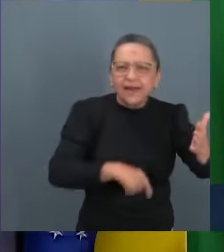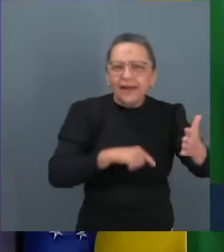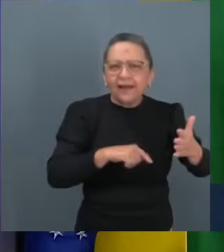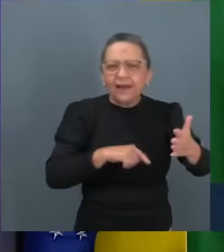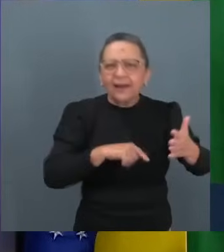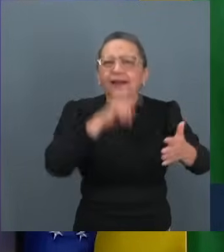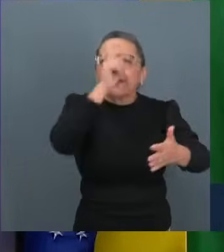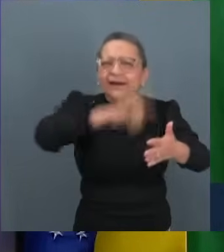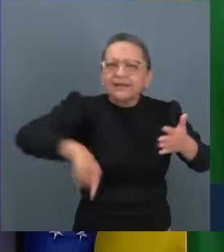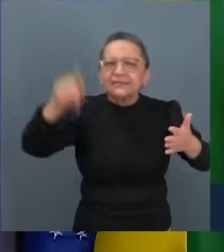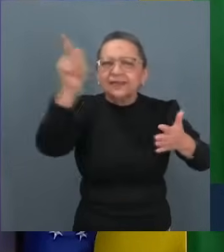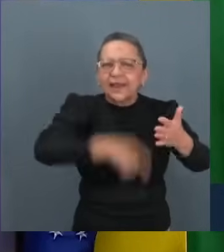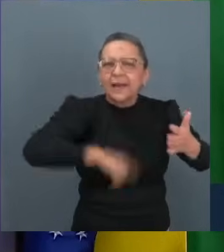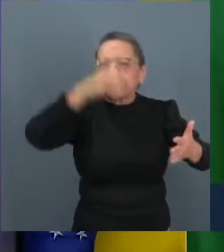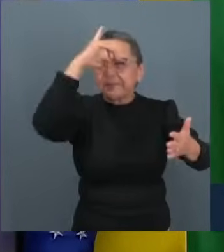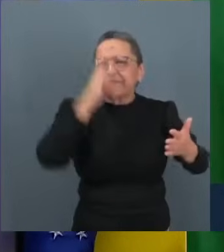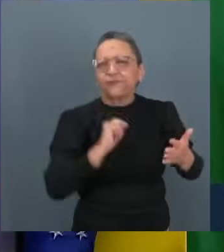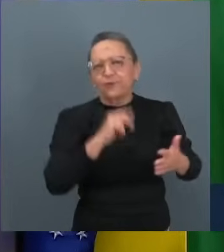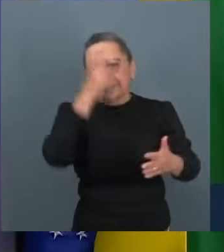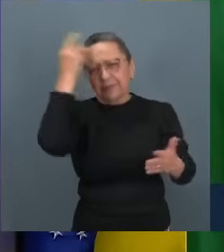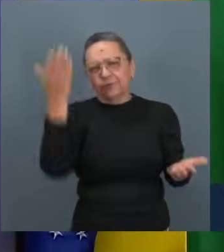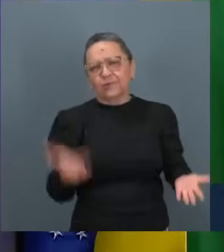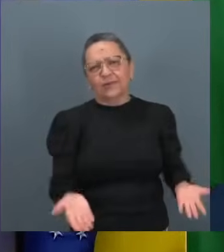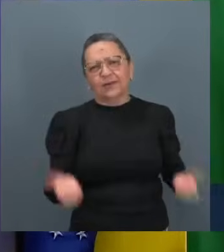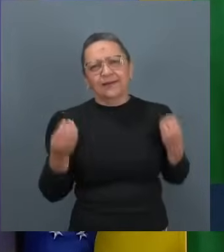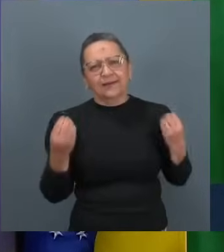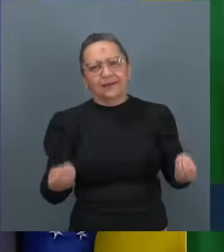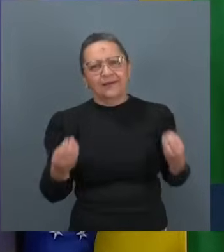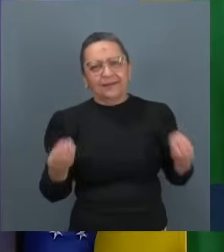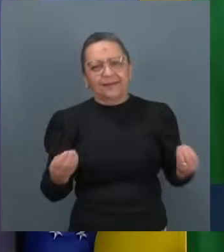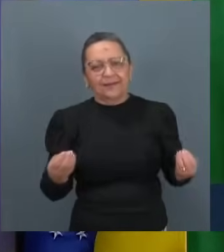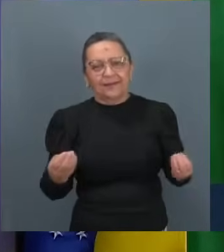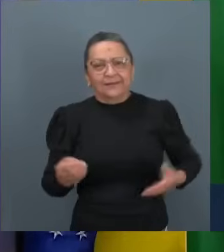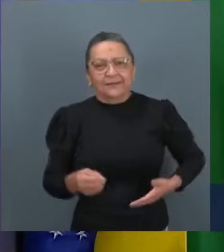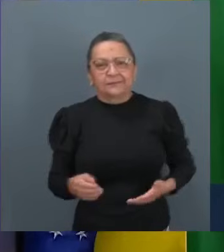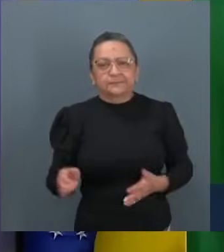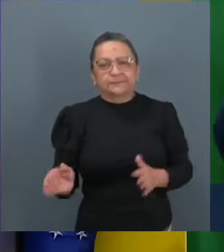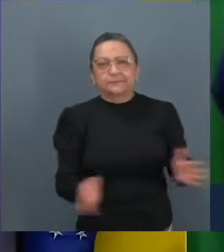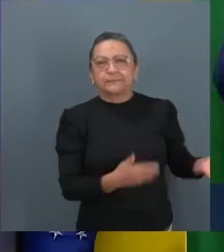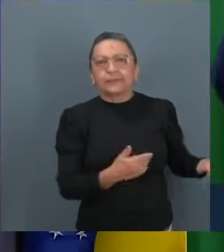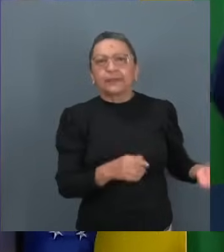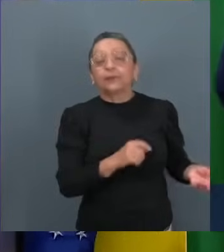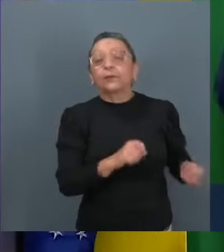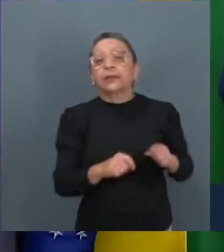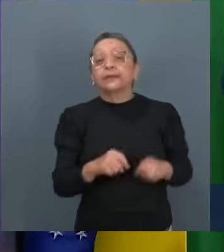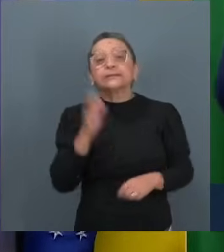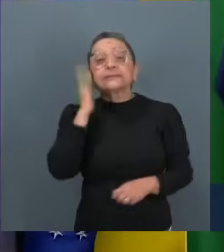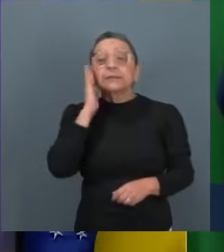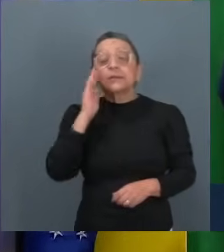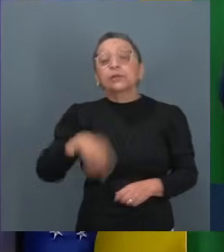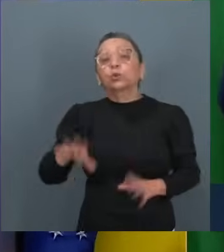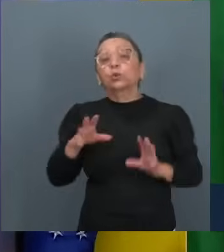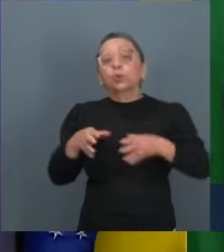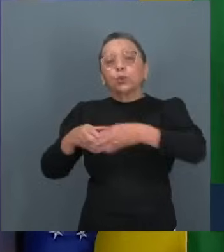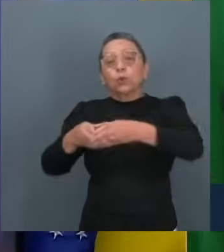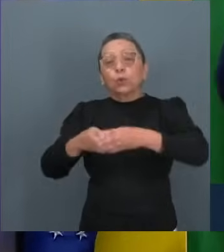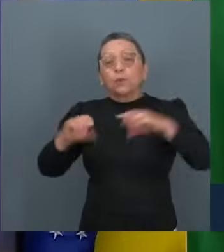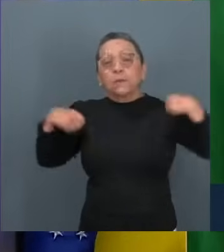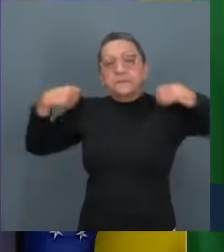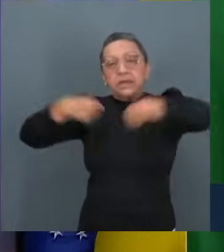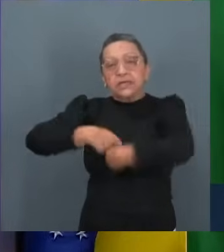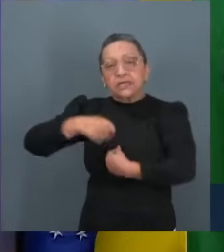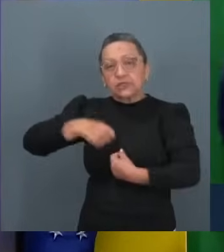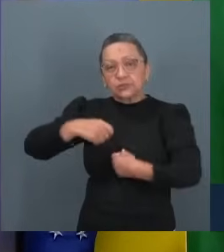Essa é uma das provas de que o objetivo maior por trás desse julgamento é que eles, os ministros do Supremo Tribunal Federal e